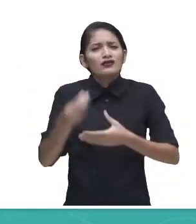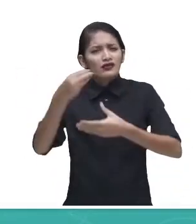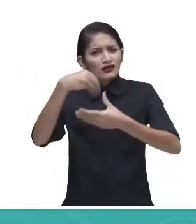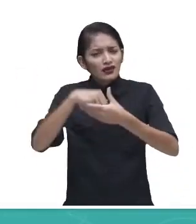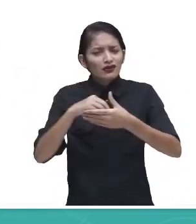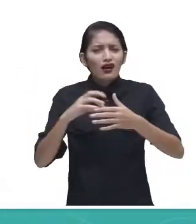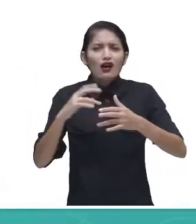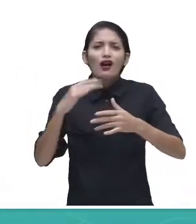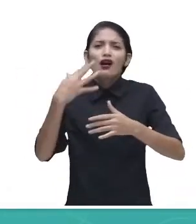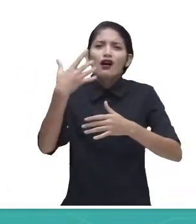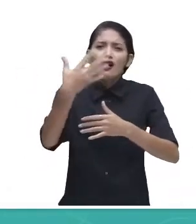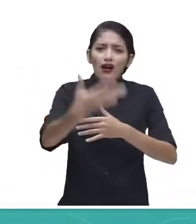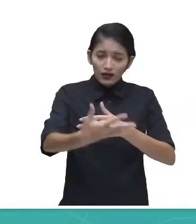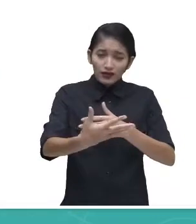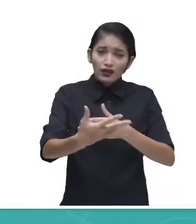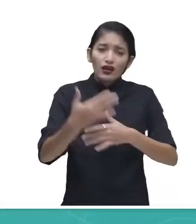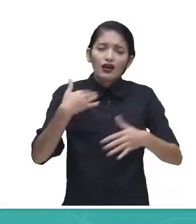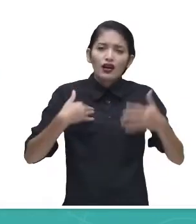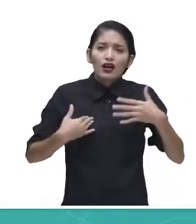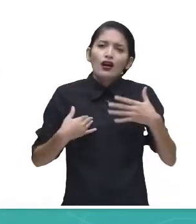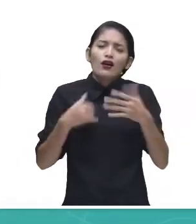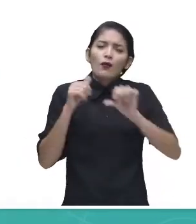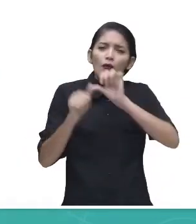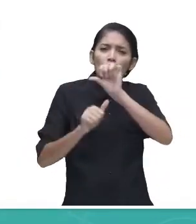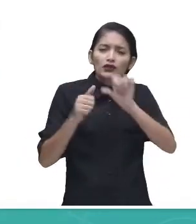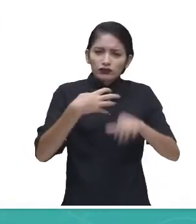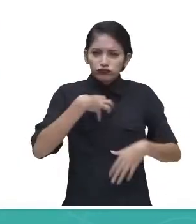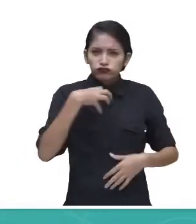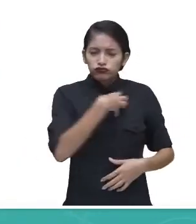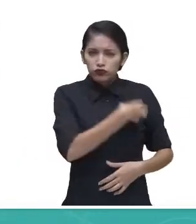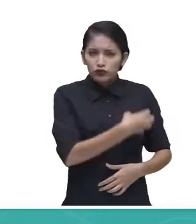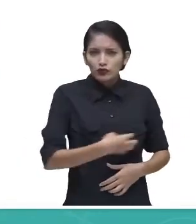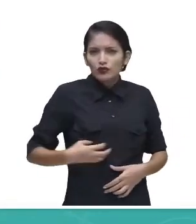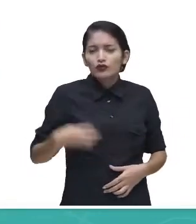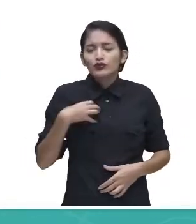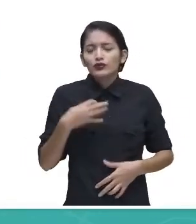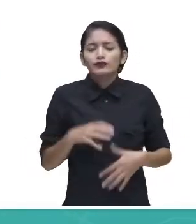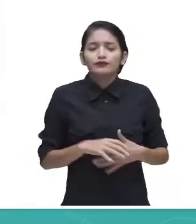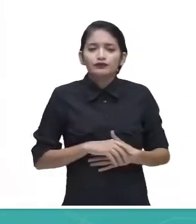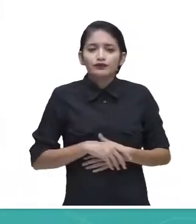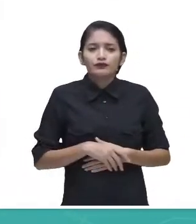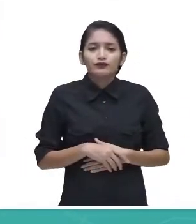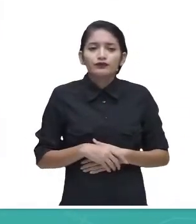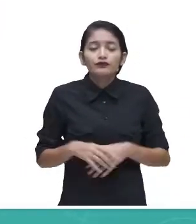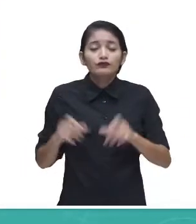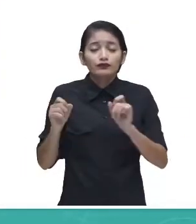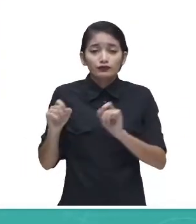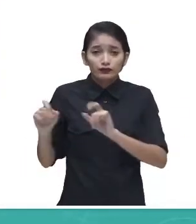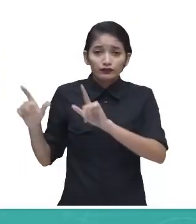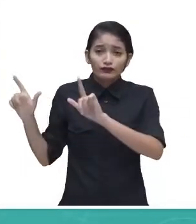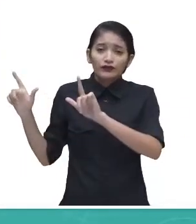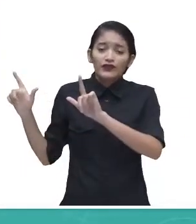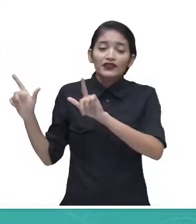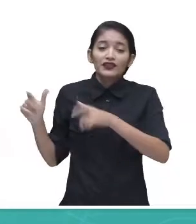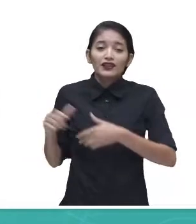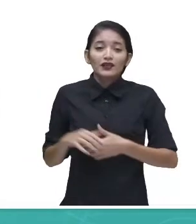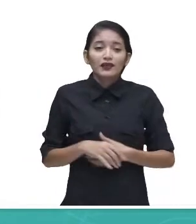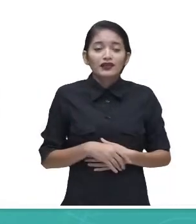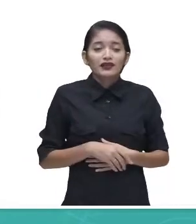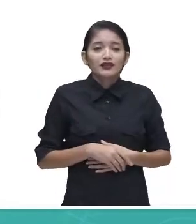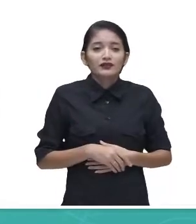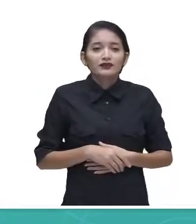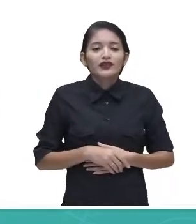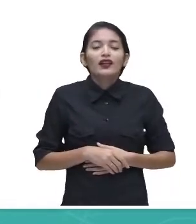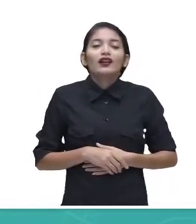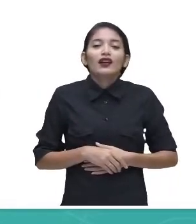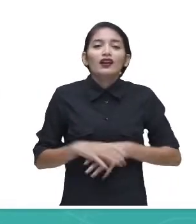o formar um organismo. Como é que isso acontece? Vamos na nossa próxima cartela, leiam comigo. Níveis de organização